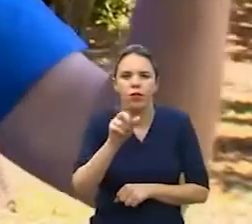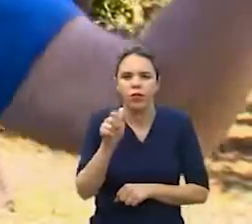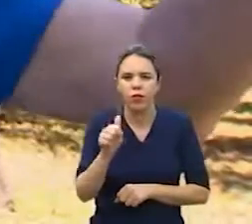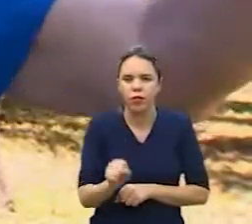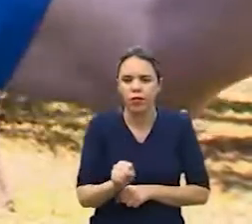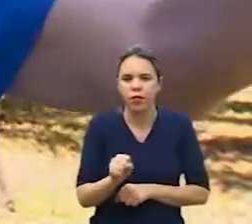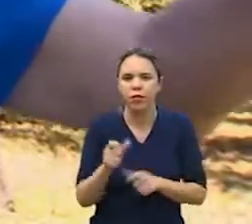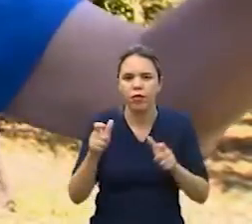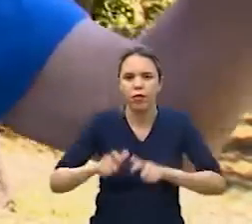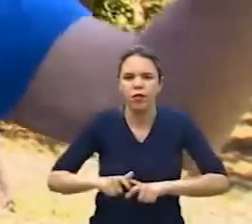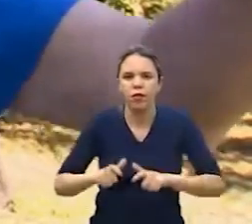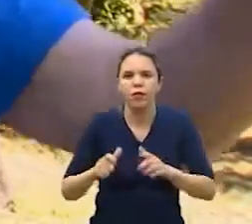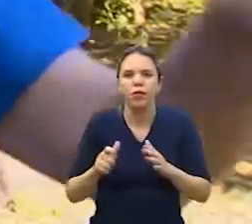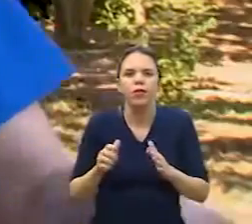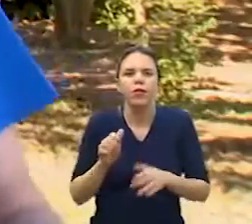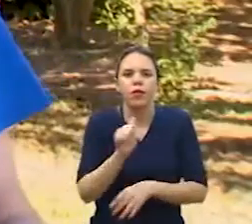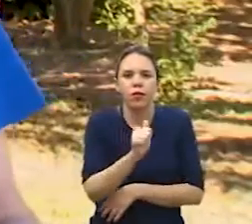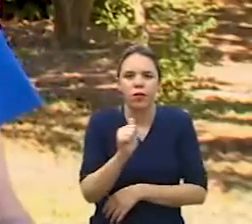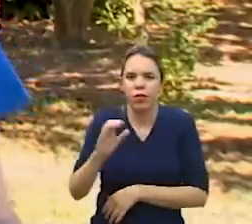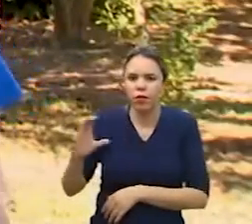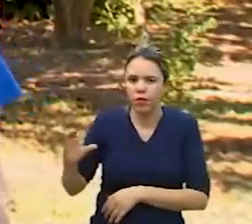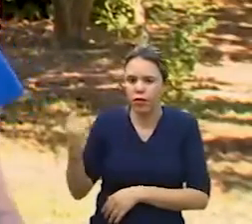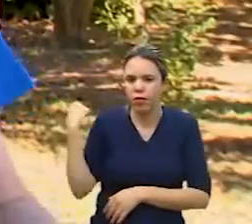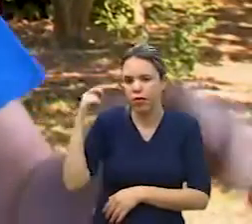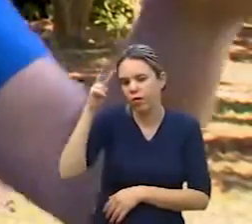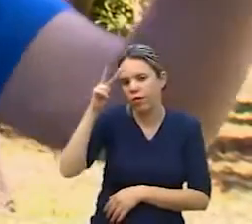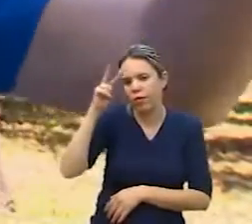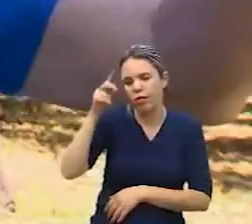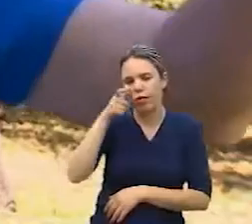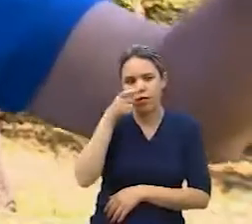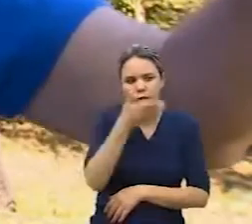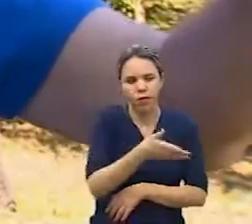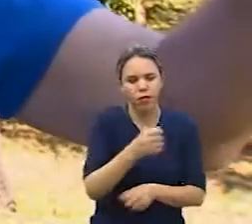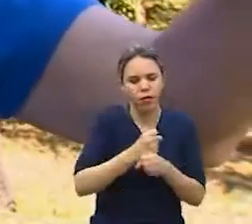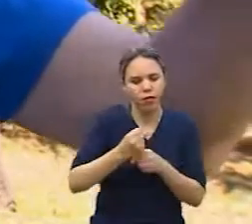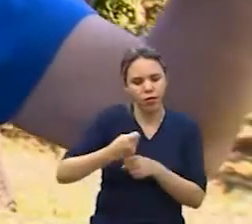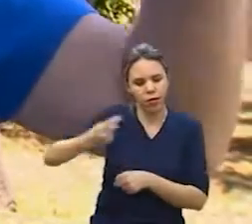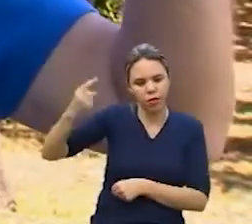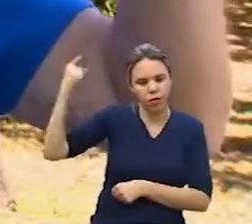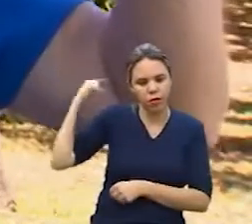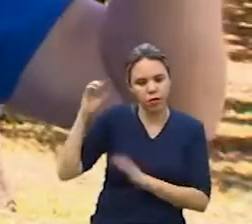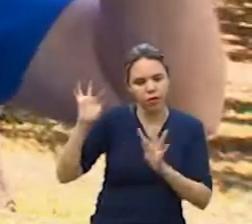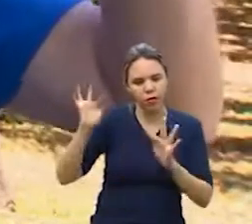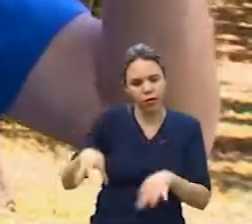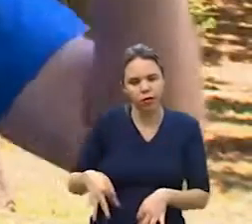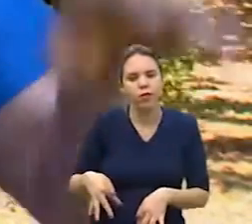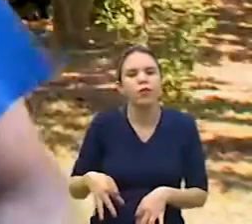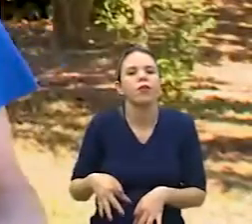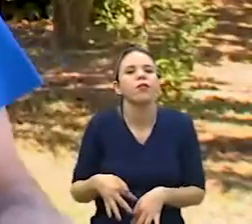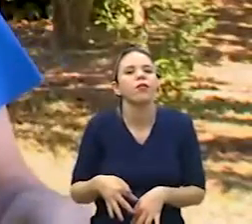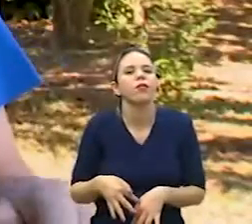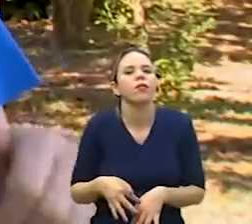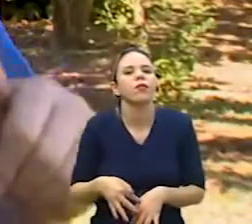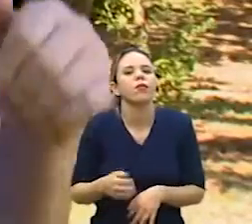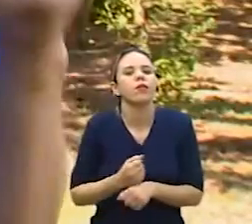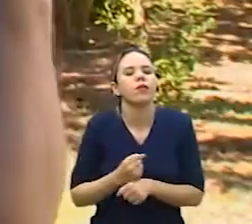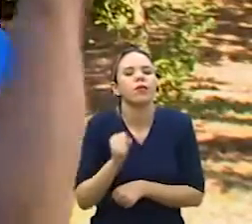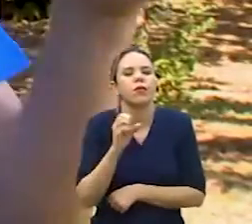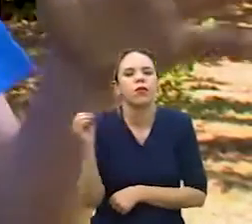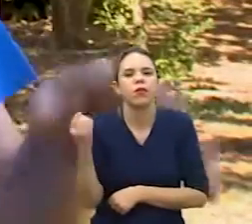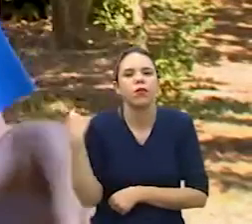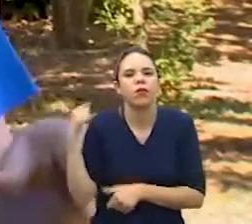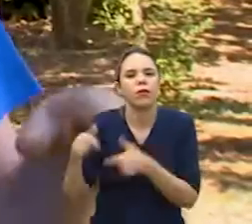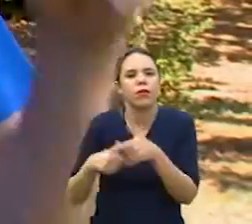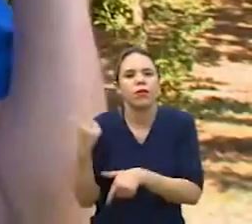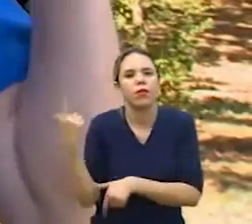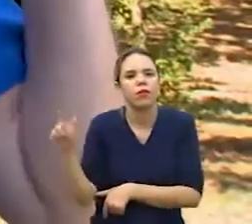indo para Sousa, a gente via do lado esquerdo o abrigo da AC, né? Eu lembro que eu via isso nos anos, no final